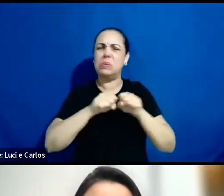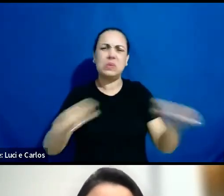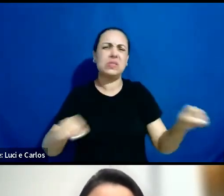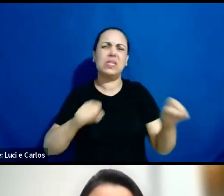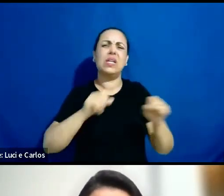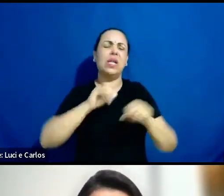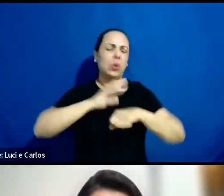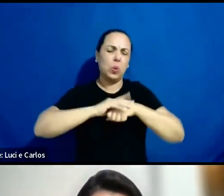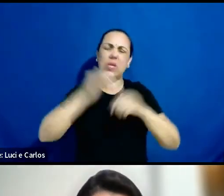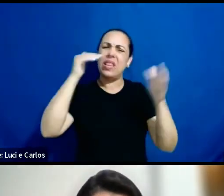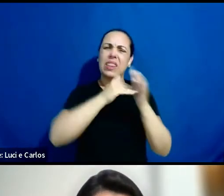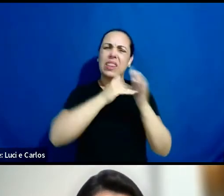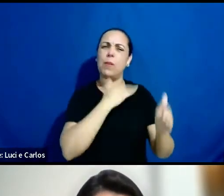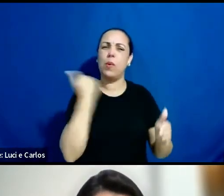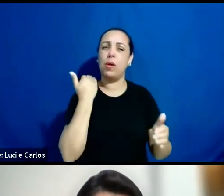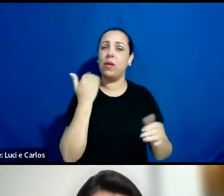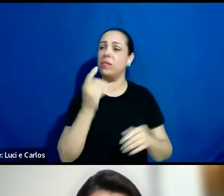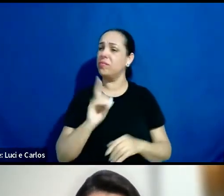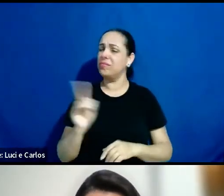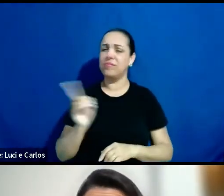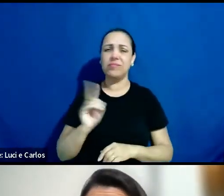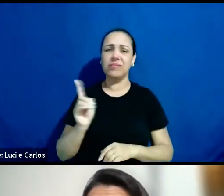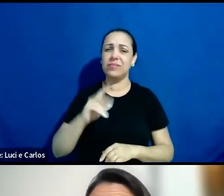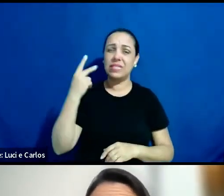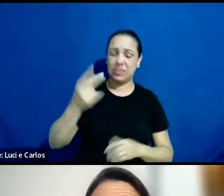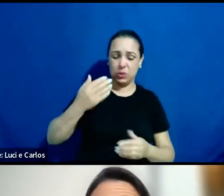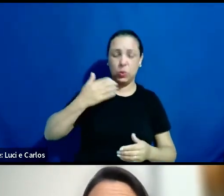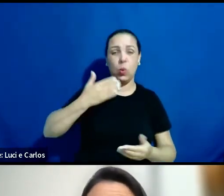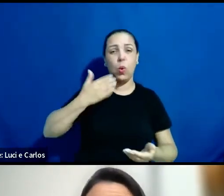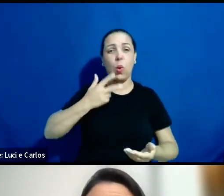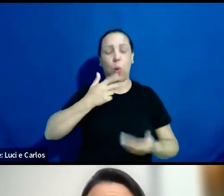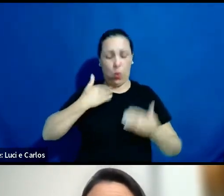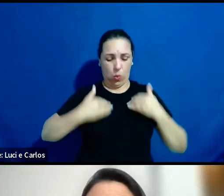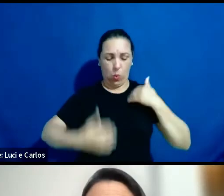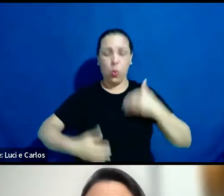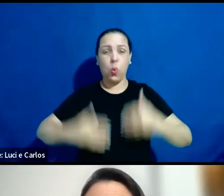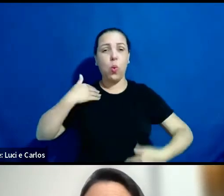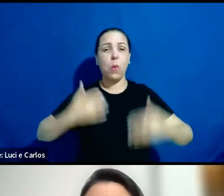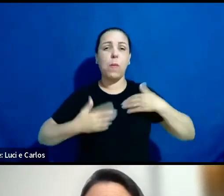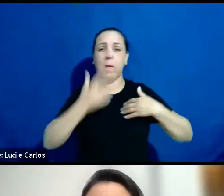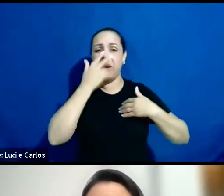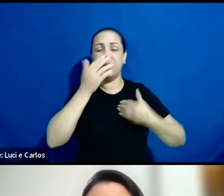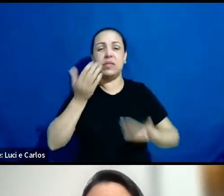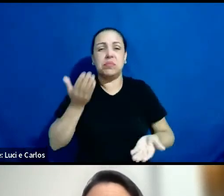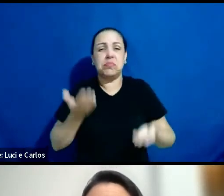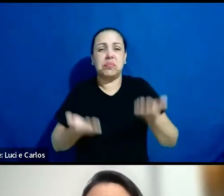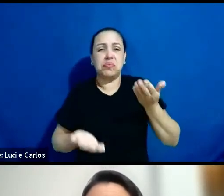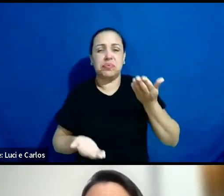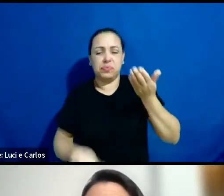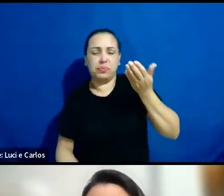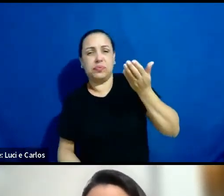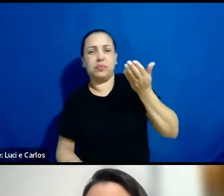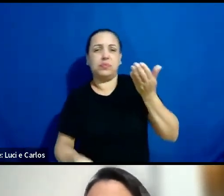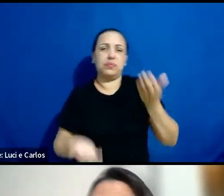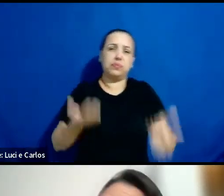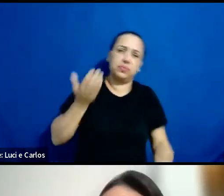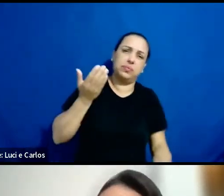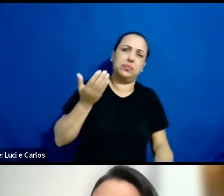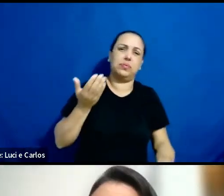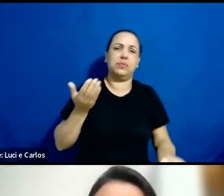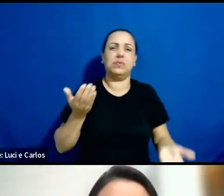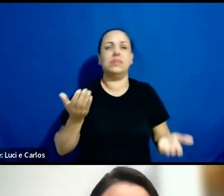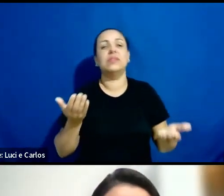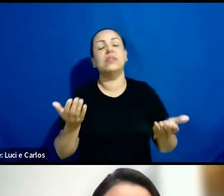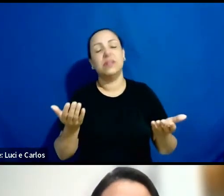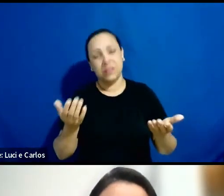a doença pega mal e vai embora. Você tem 100% de saúde, você tem quanto de doença?